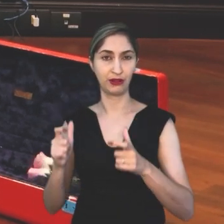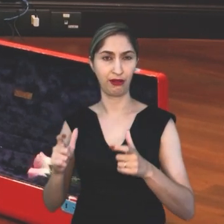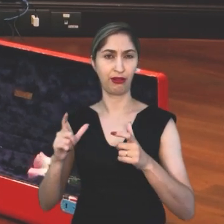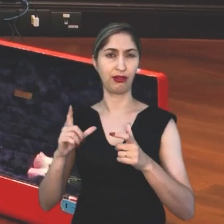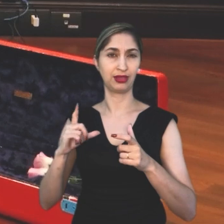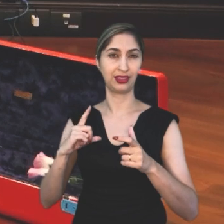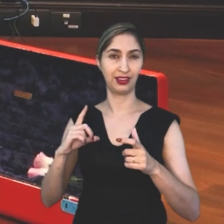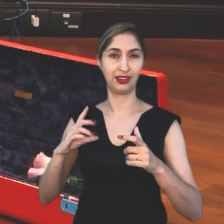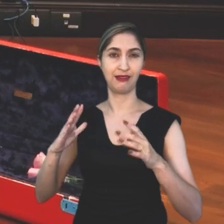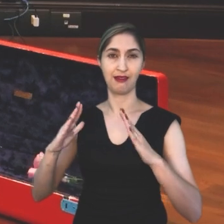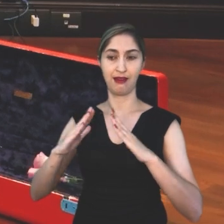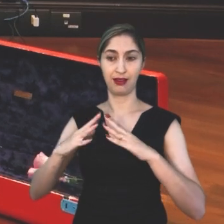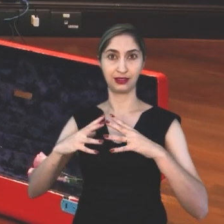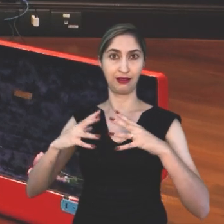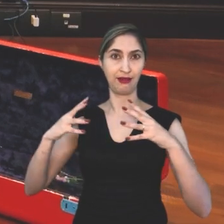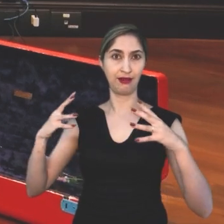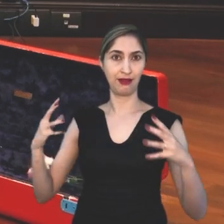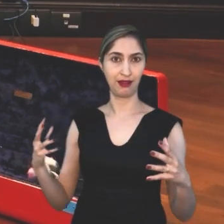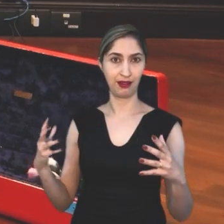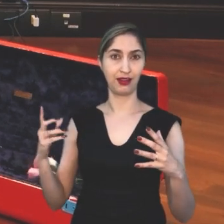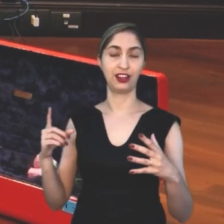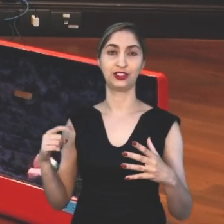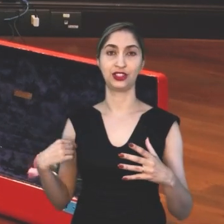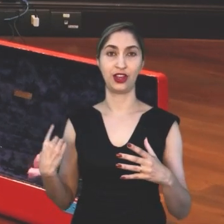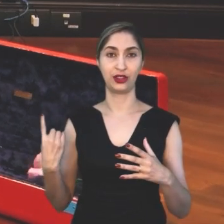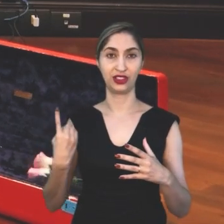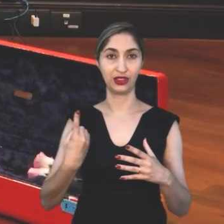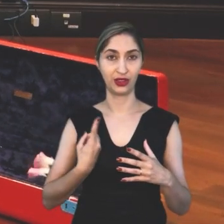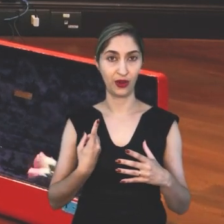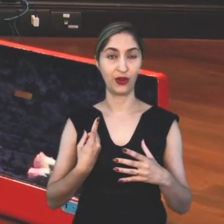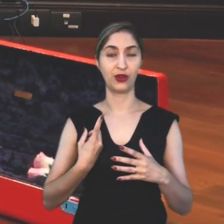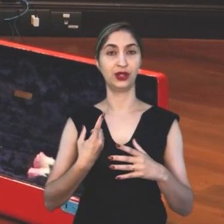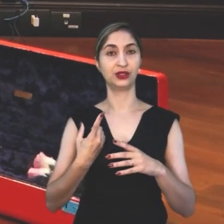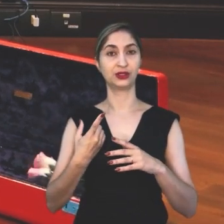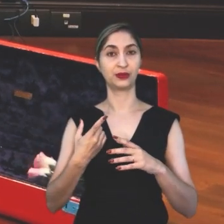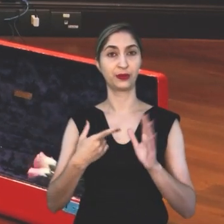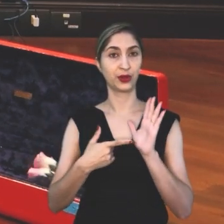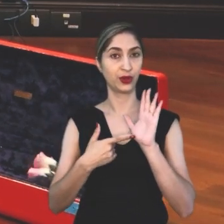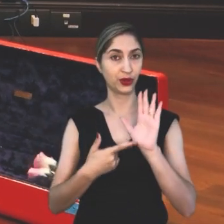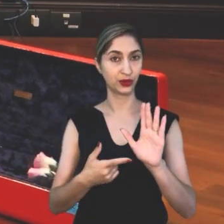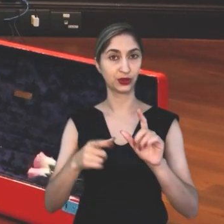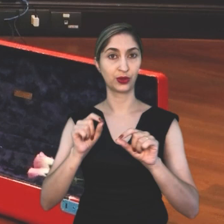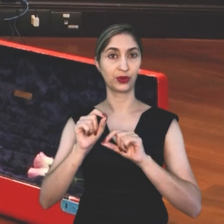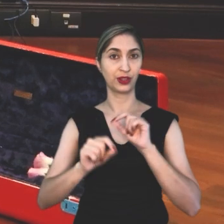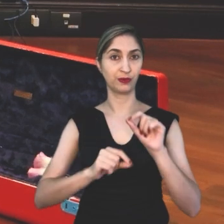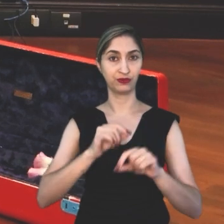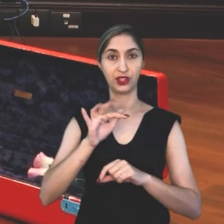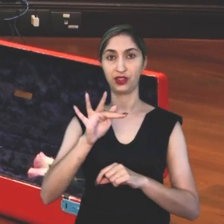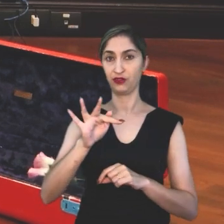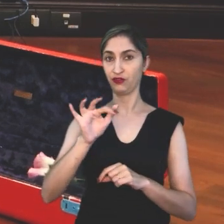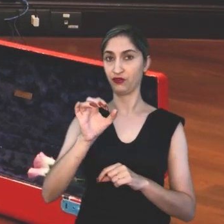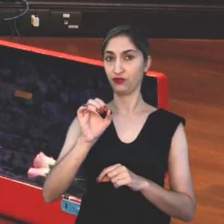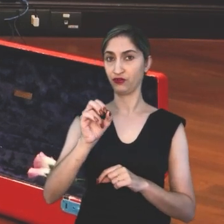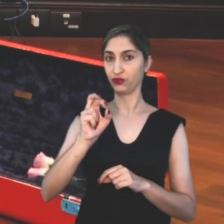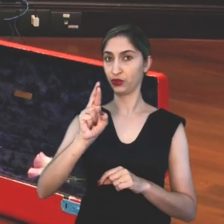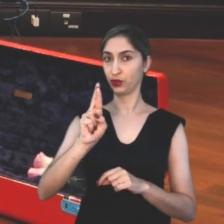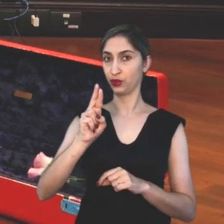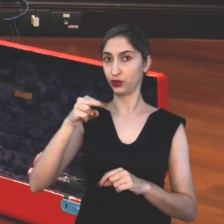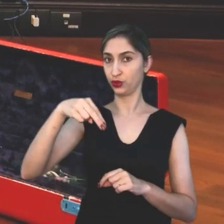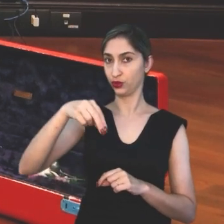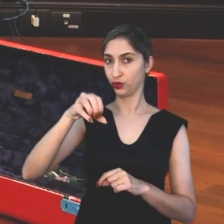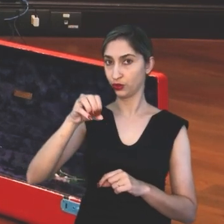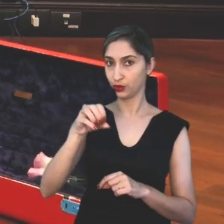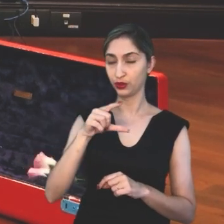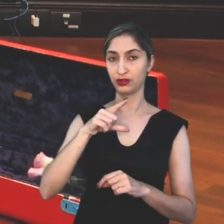mora num lugar, numa região que tem um quintal muito grande. E aí ali a gente já coloca a questão do forno,